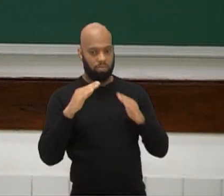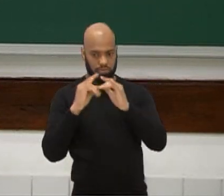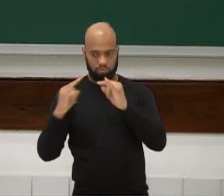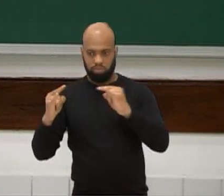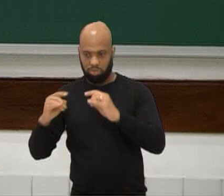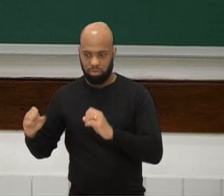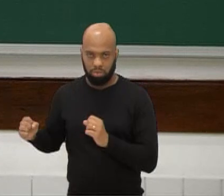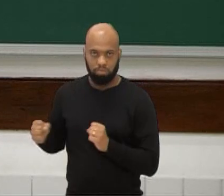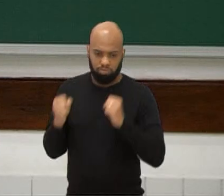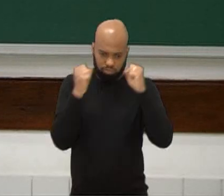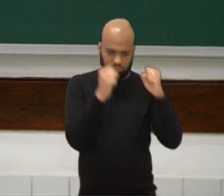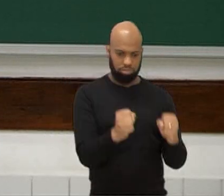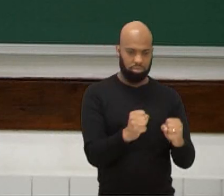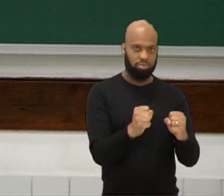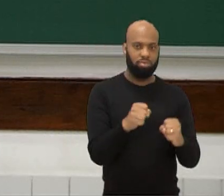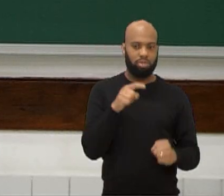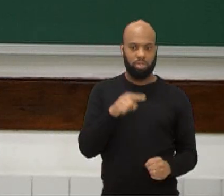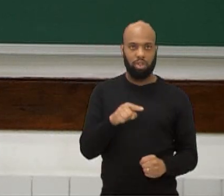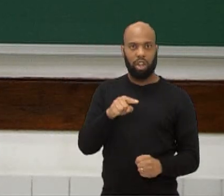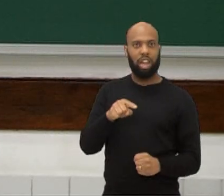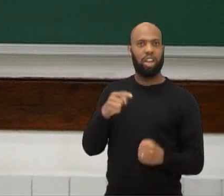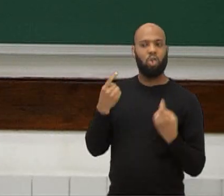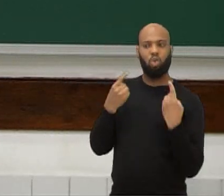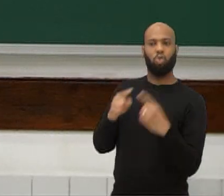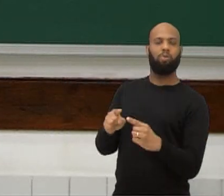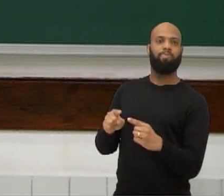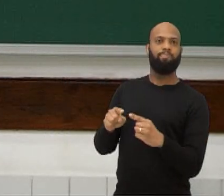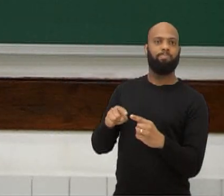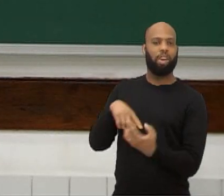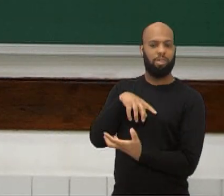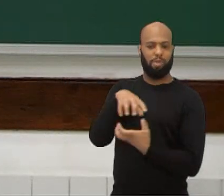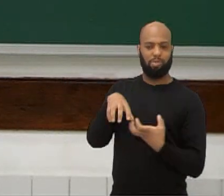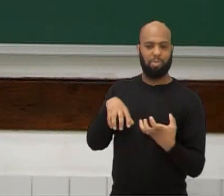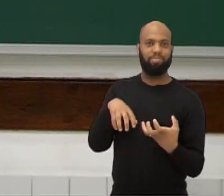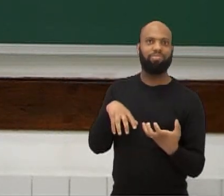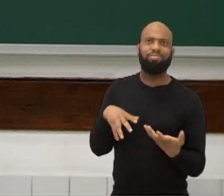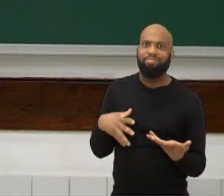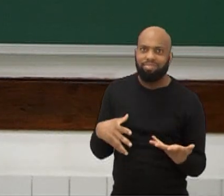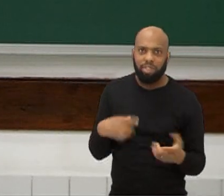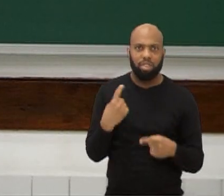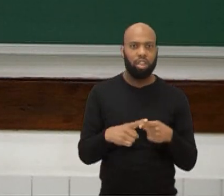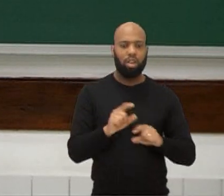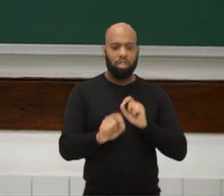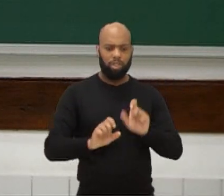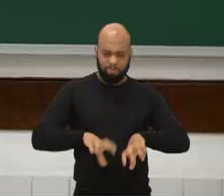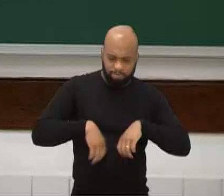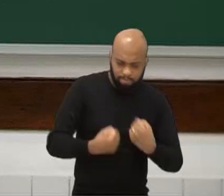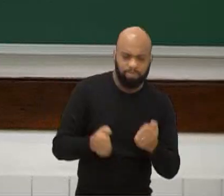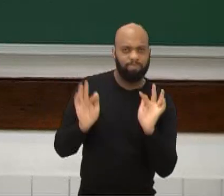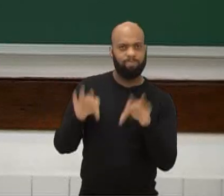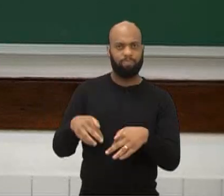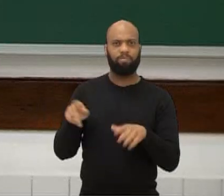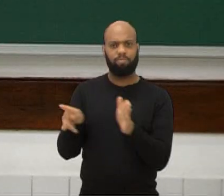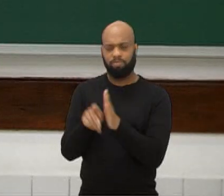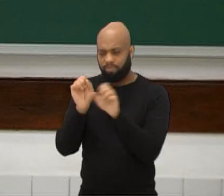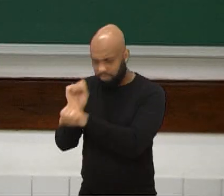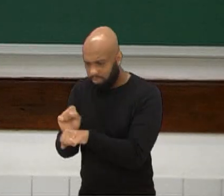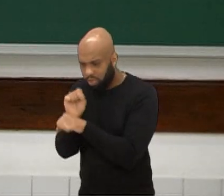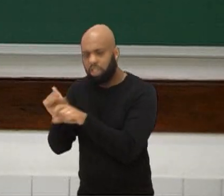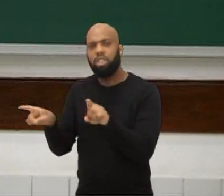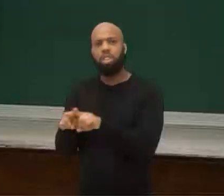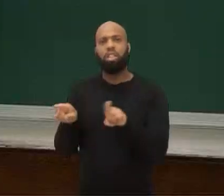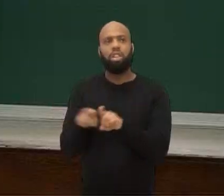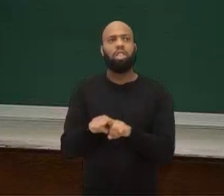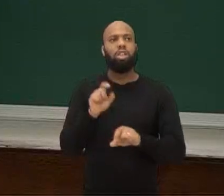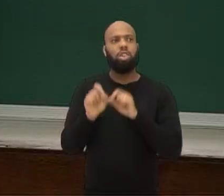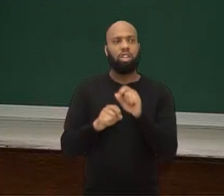fez? Traiu o movimento. Então, tudo aquilo que eles defendiam, como, por exemplo, o fim da escravidão e também a